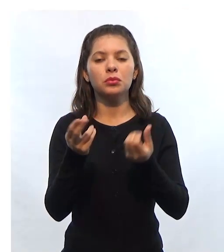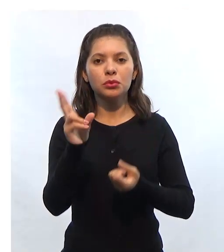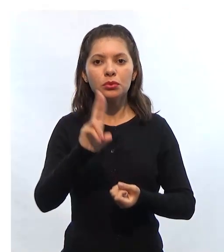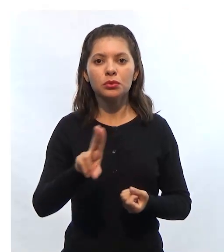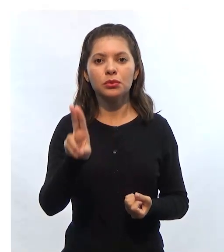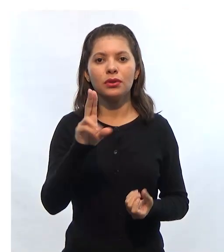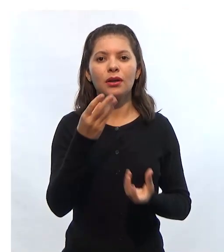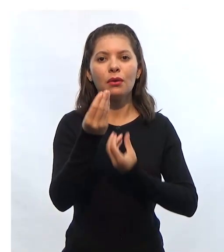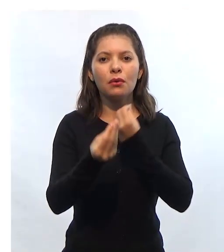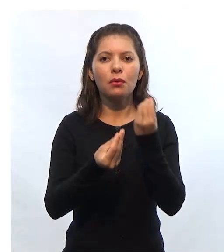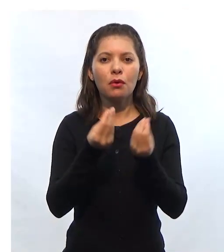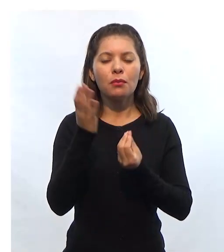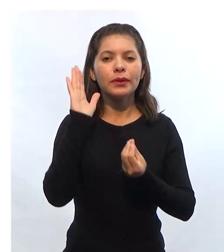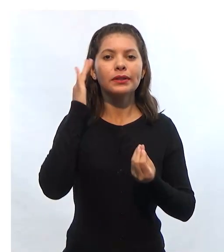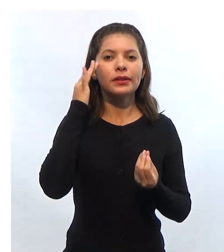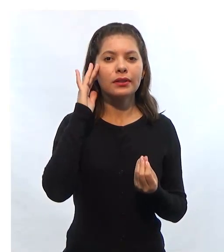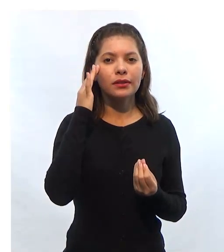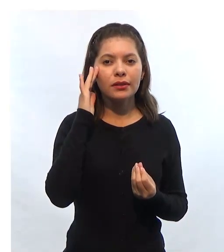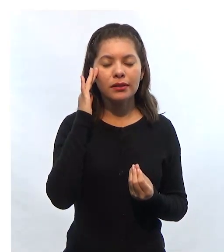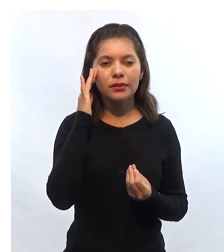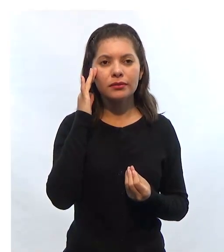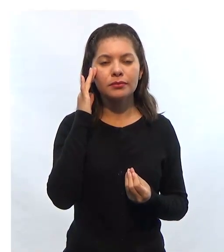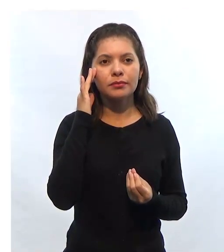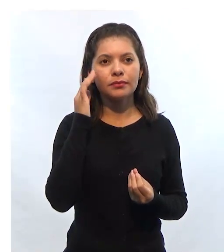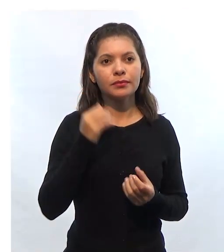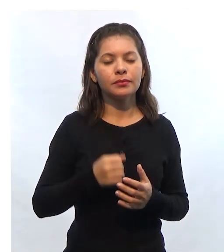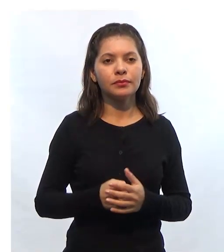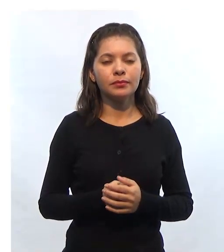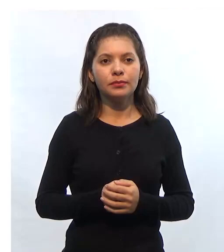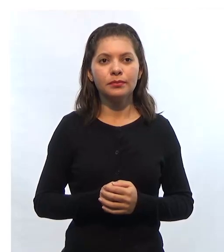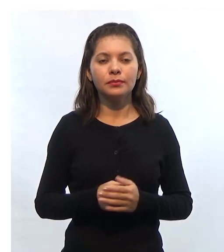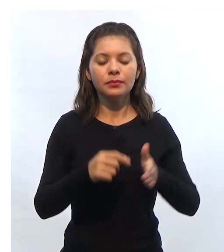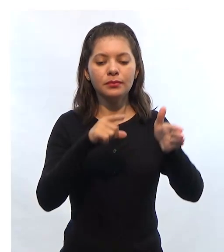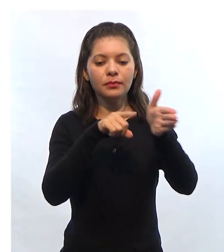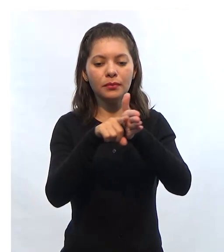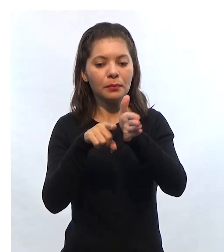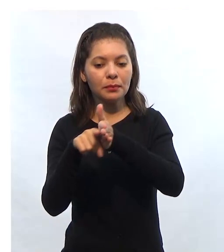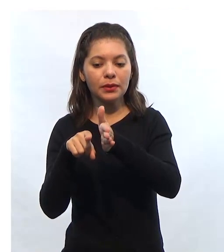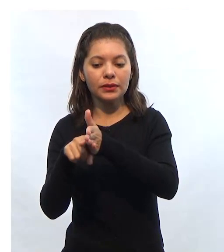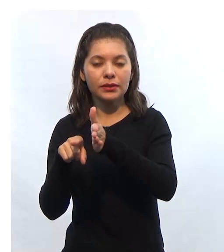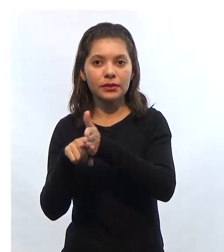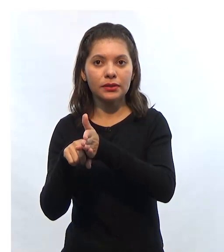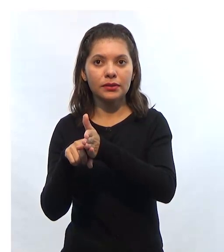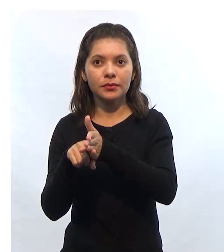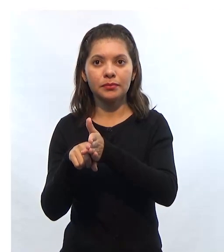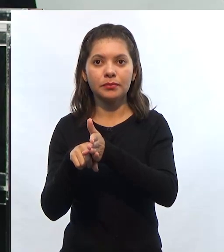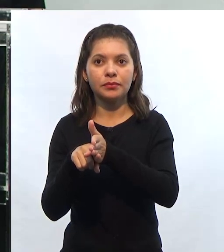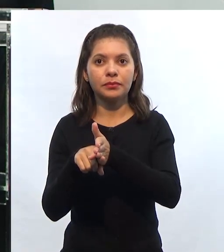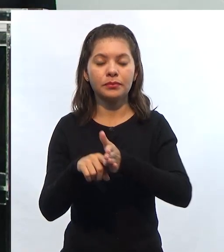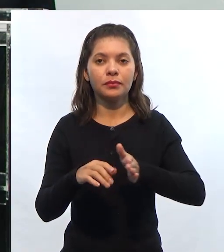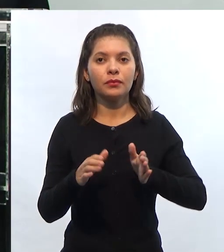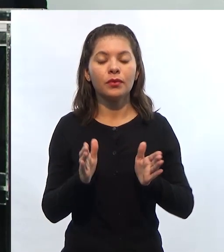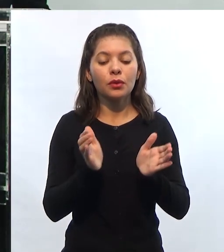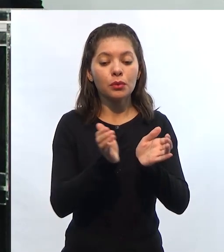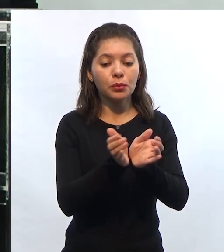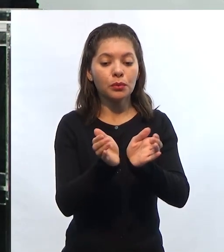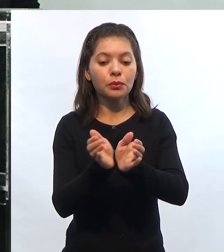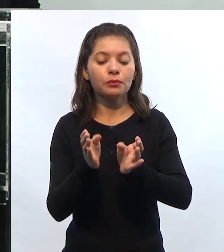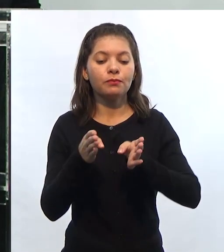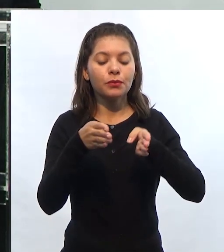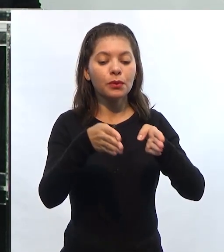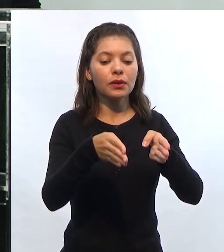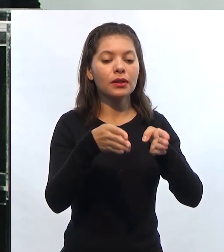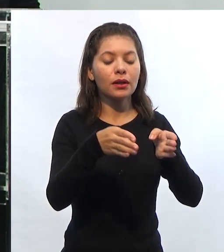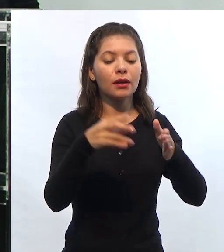muito utilizada. E aí, como é que você consegue entender essa segmentação psicográfica? Através daquelas pesquisas que a gente falou antes, pesquisas com